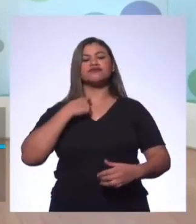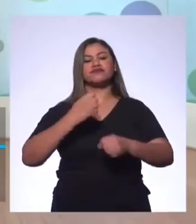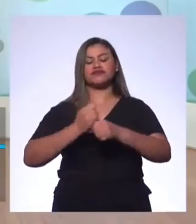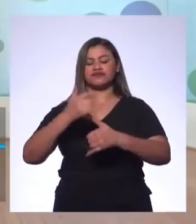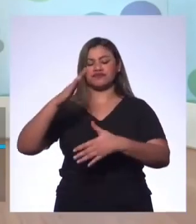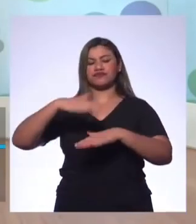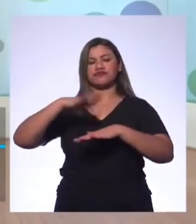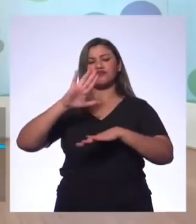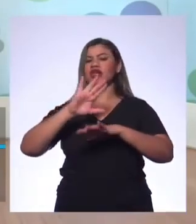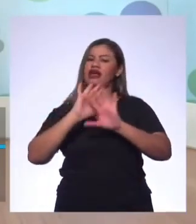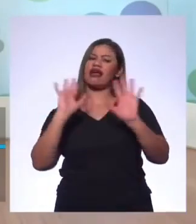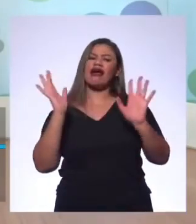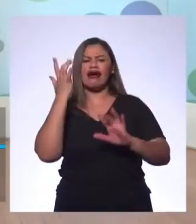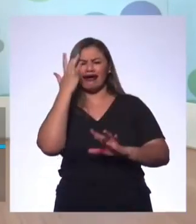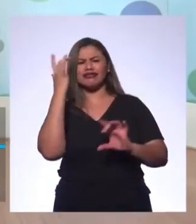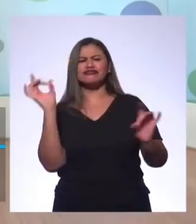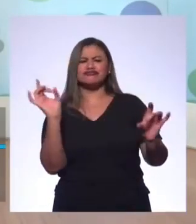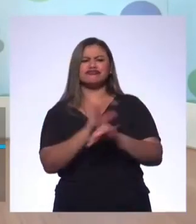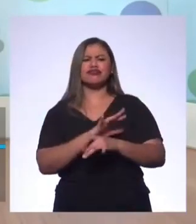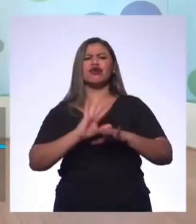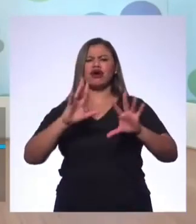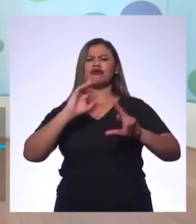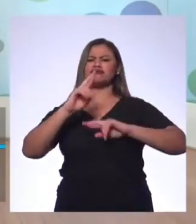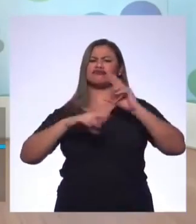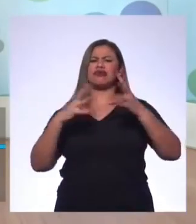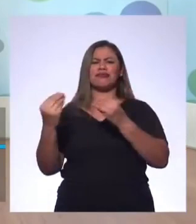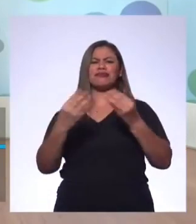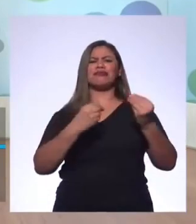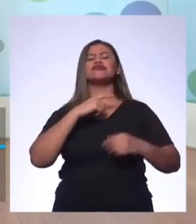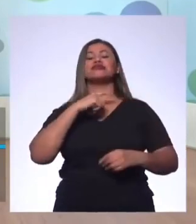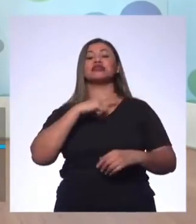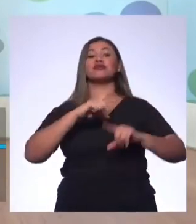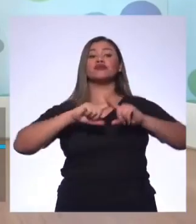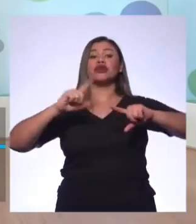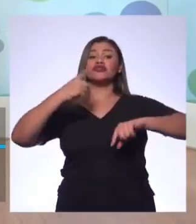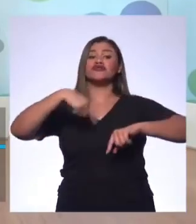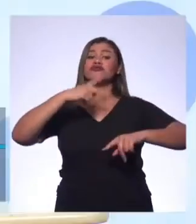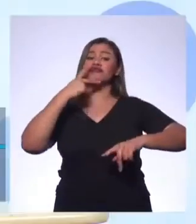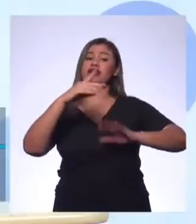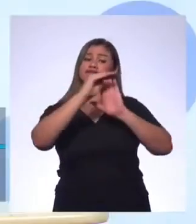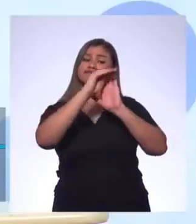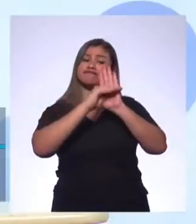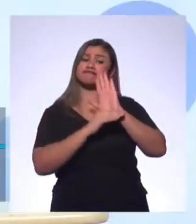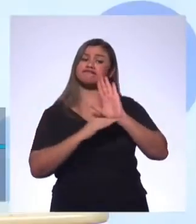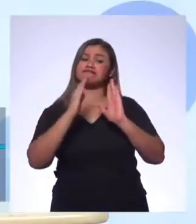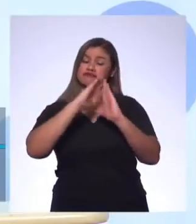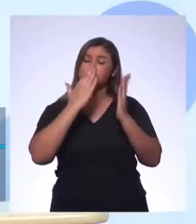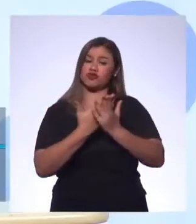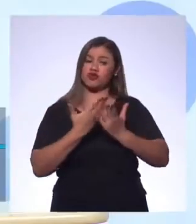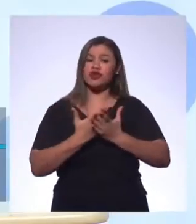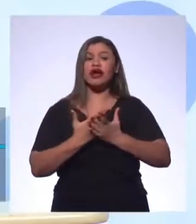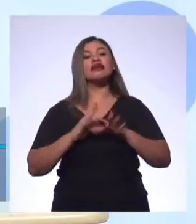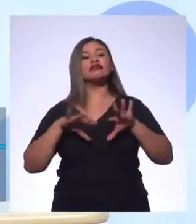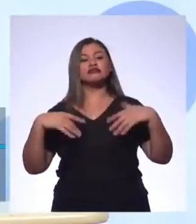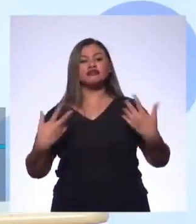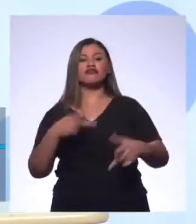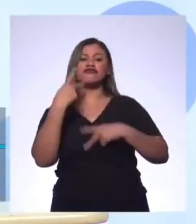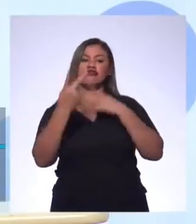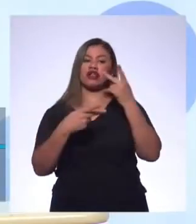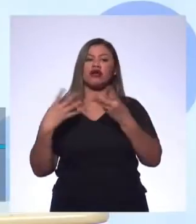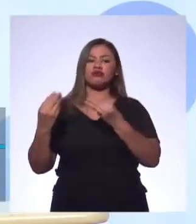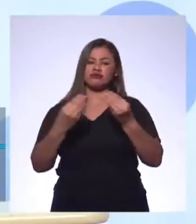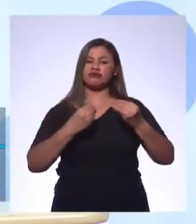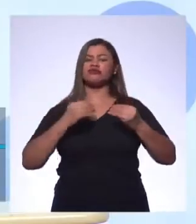Tá tudo certo. Acho que foram. Já. Foram. Acho que eles colocaram bastante coisas, até porque nós vamos tratar mesmo do regimento escolar, né? Então, acho que já falaram algumas